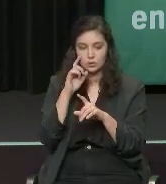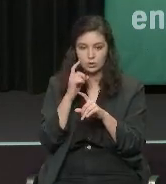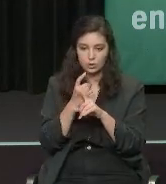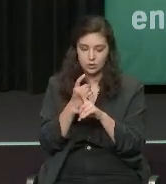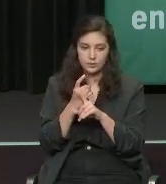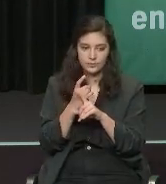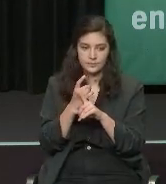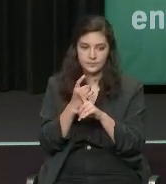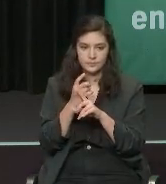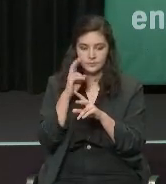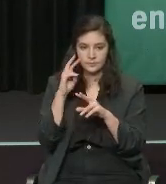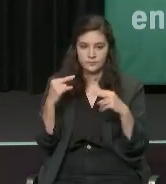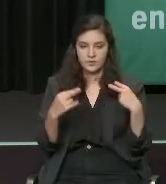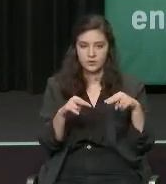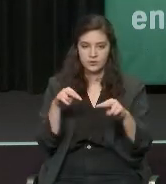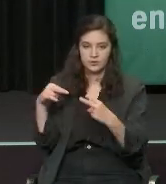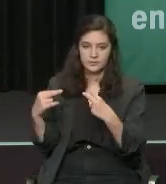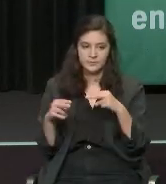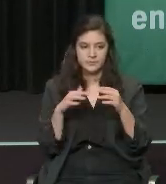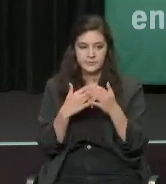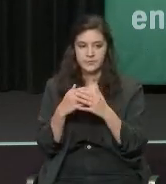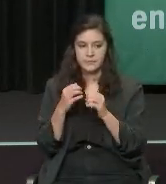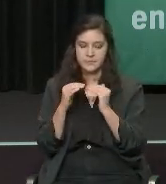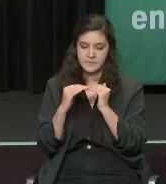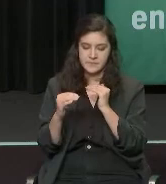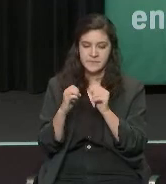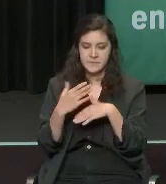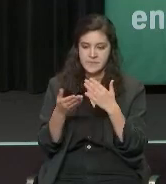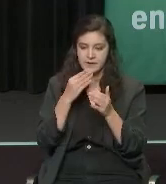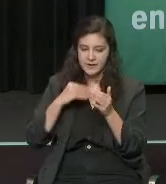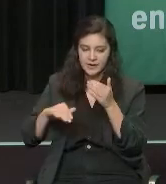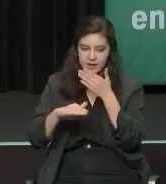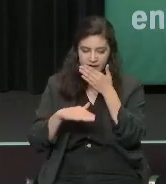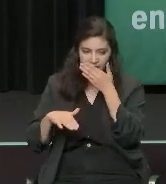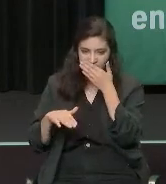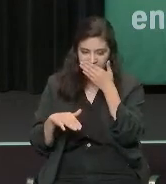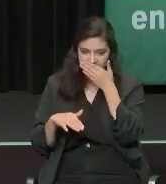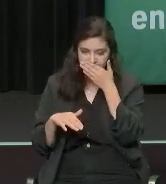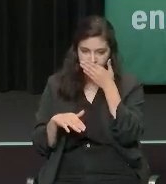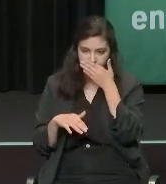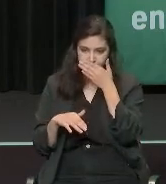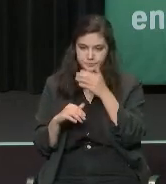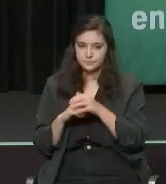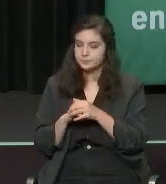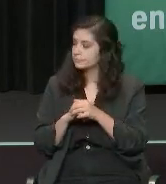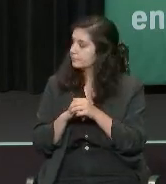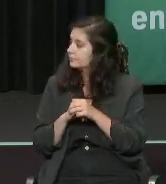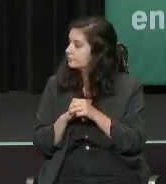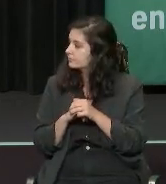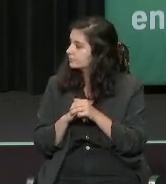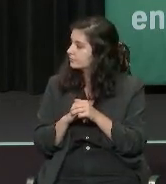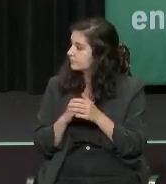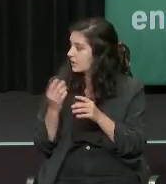observatório para o uso sustentável da terra. integrando